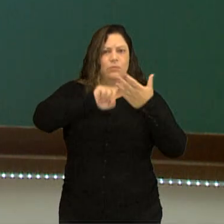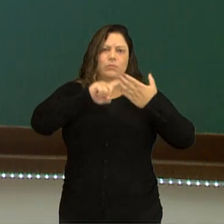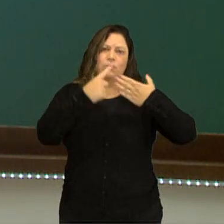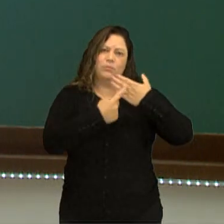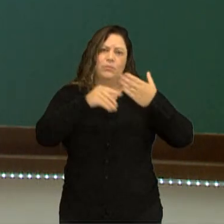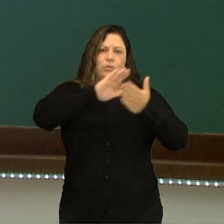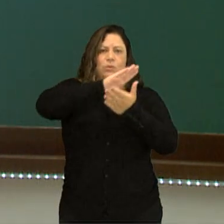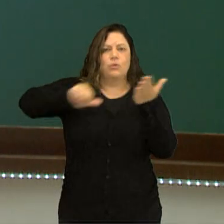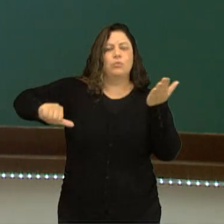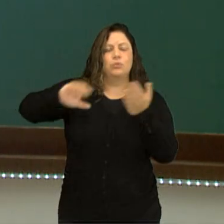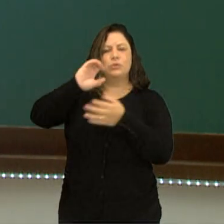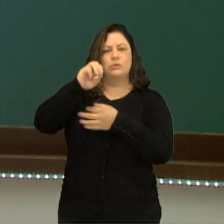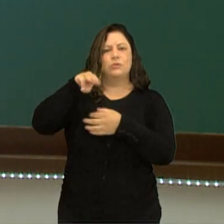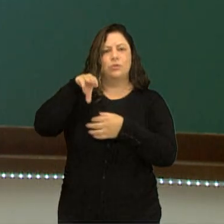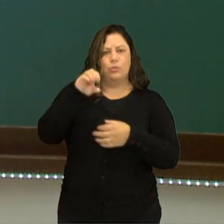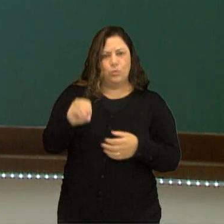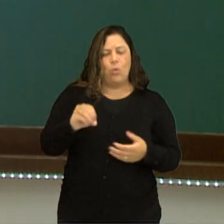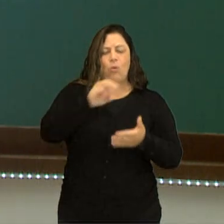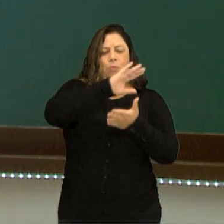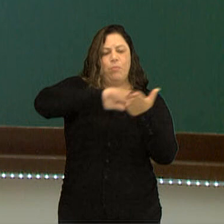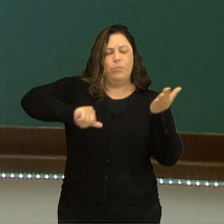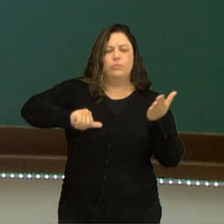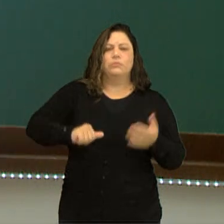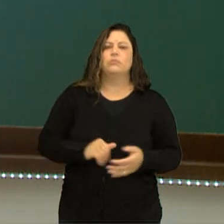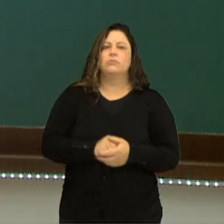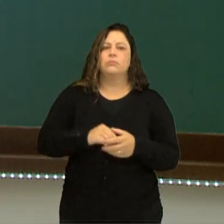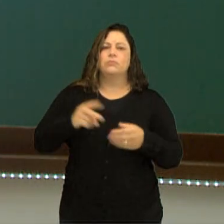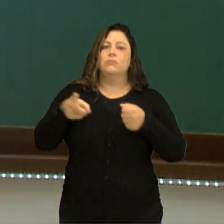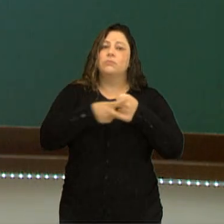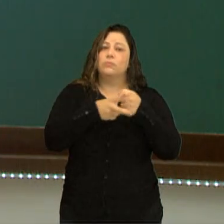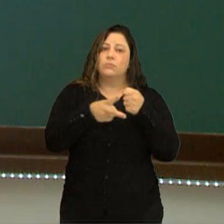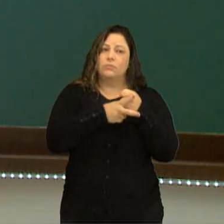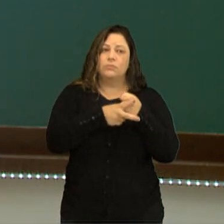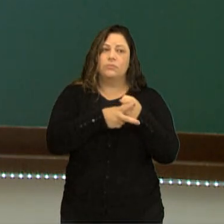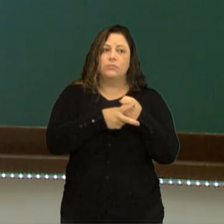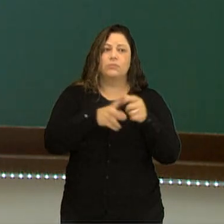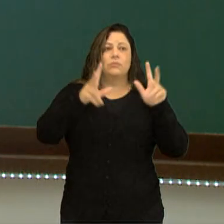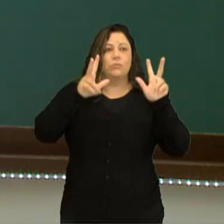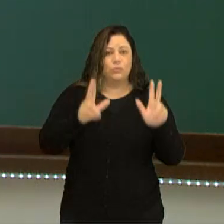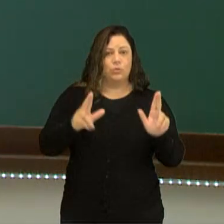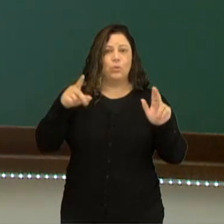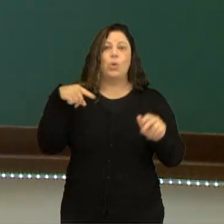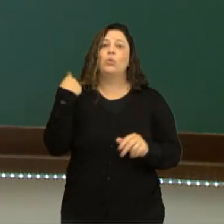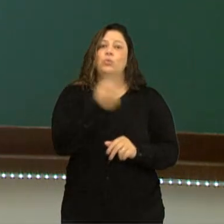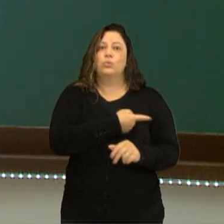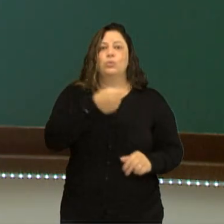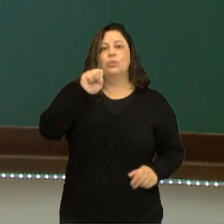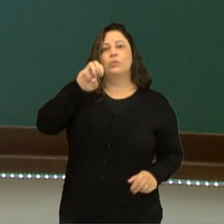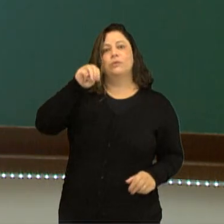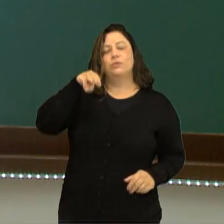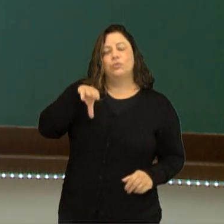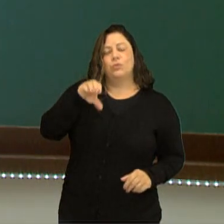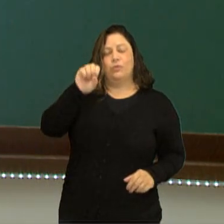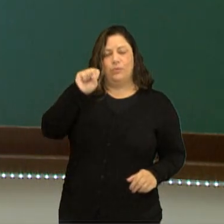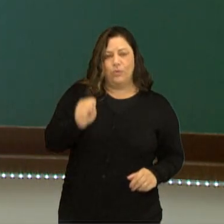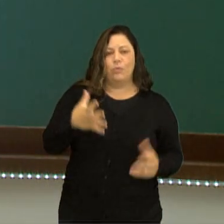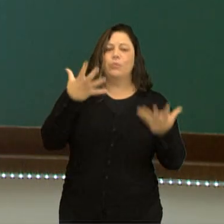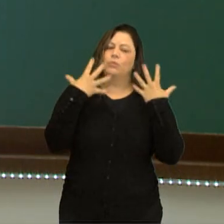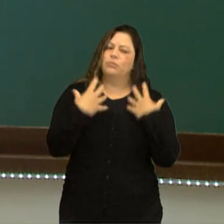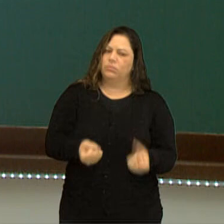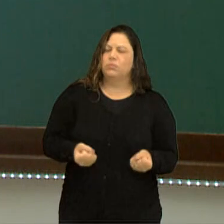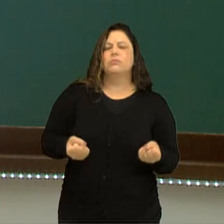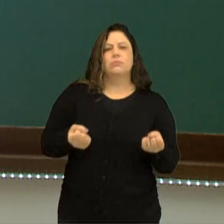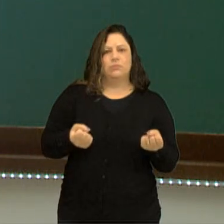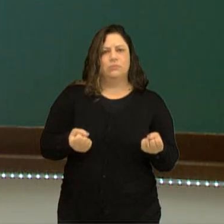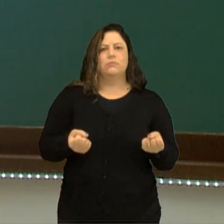só retirar o como e atribuir um verbo aqui. No caso, lado a lado, somos páginas de um livro. Nós assumimos